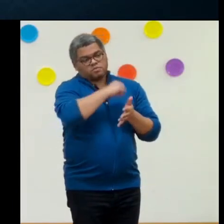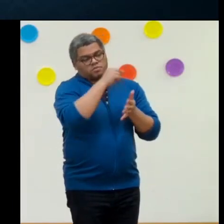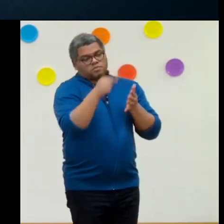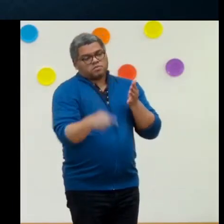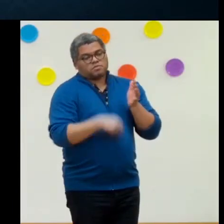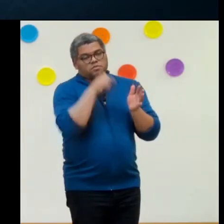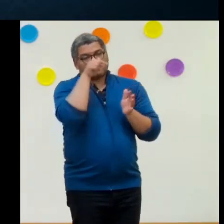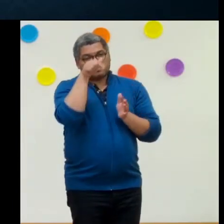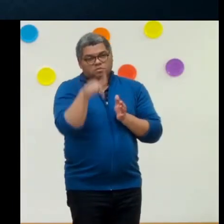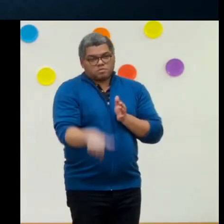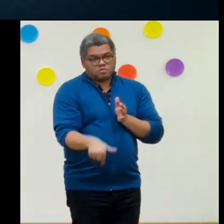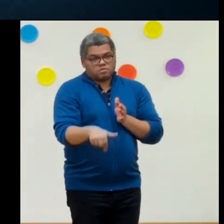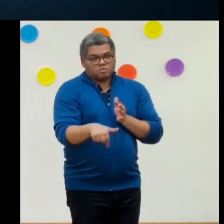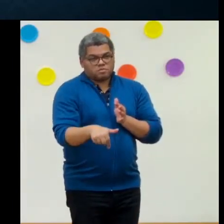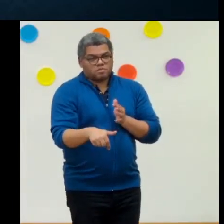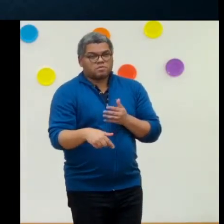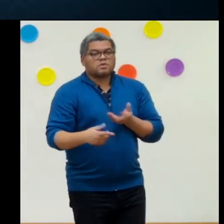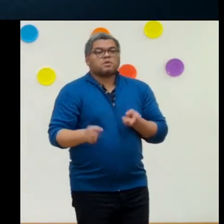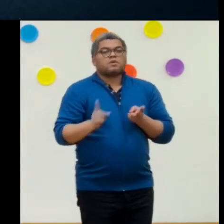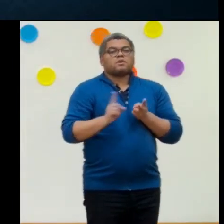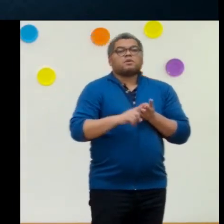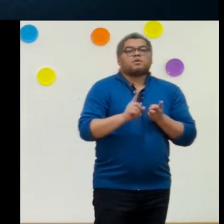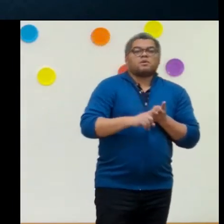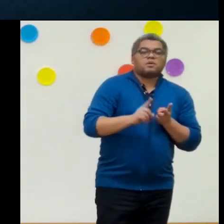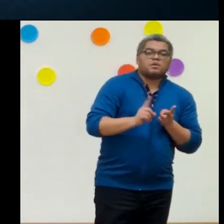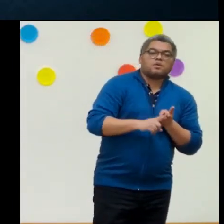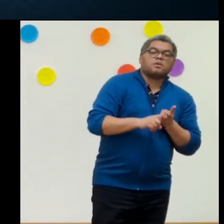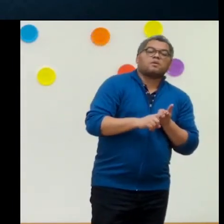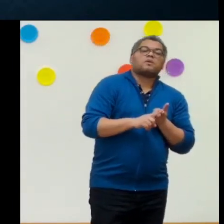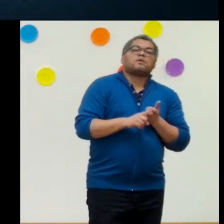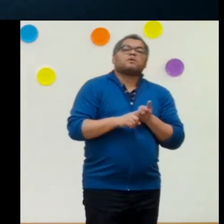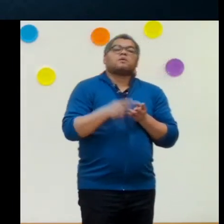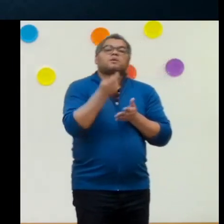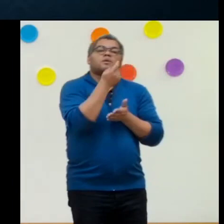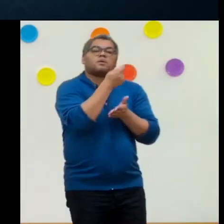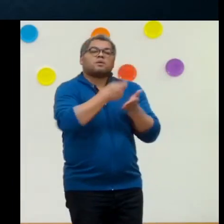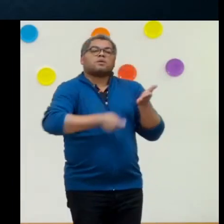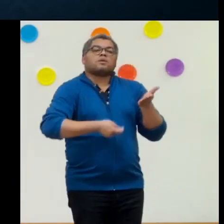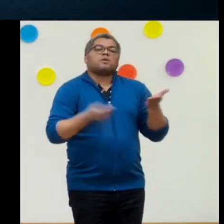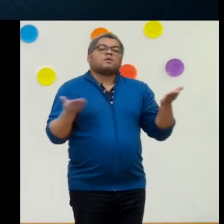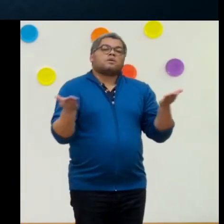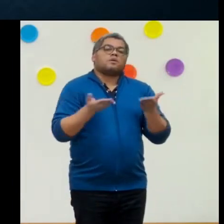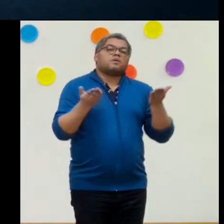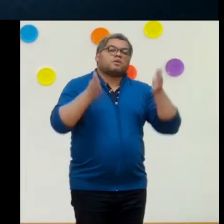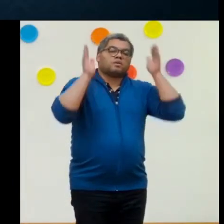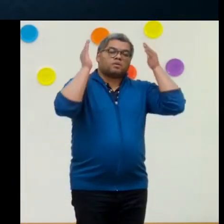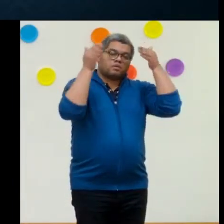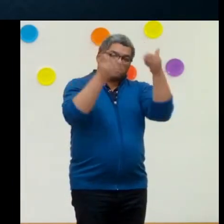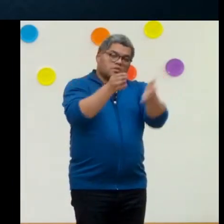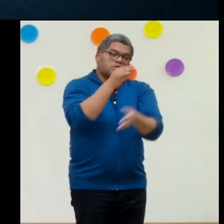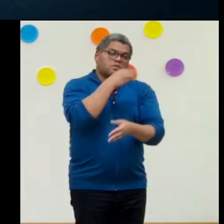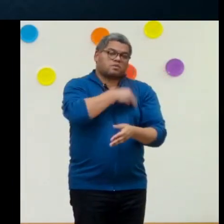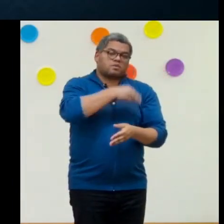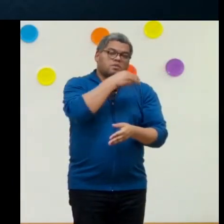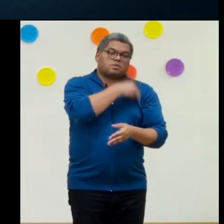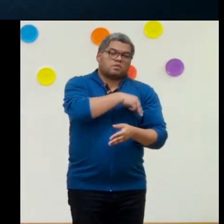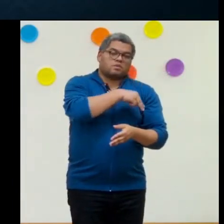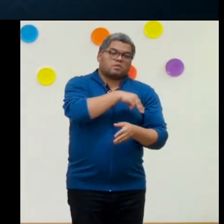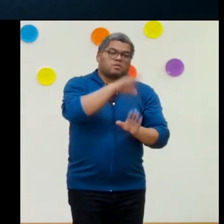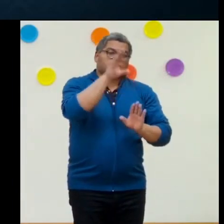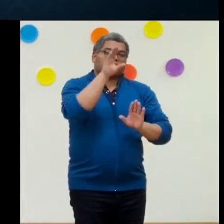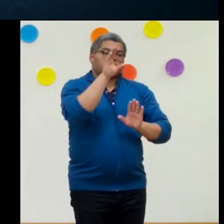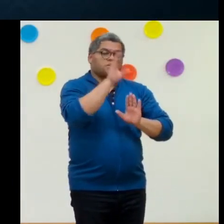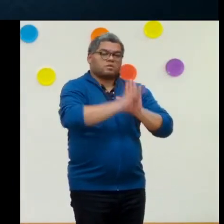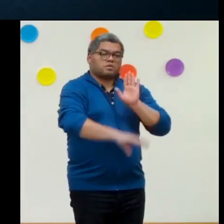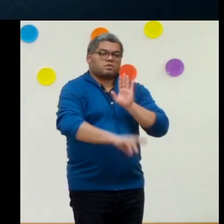e Deuteronômio 5:18. E o segundo texto, que eu vou focar um pouco mais de tempo nele, é Mateus 5, de 27 a 30, e eu quero ler com vocês.